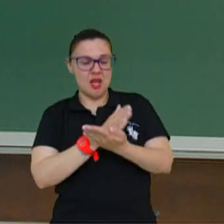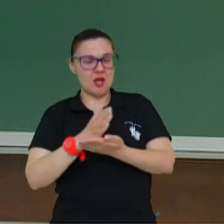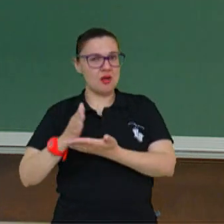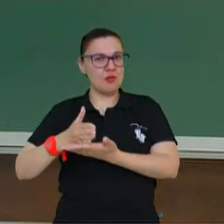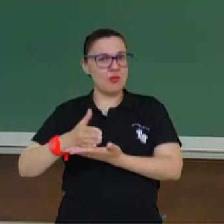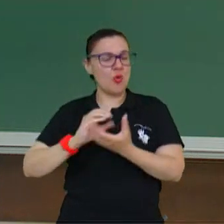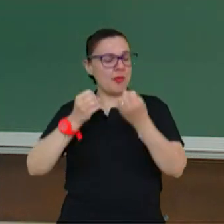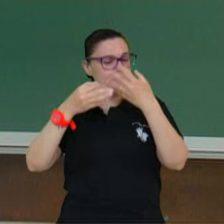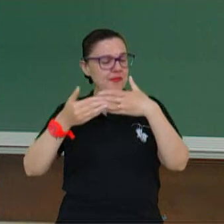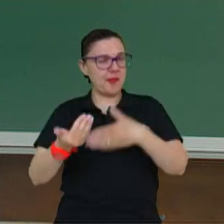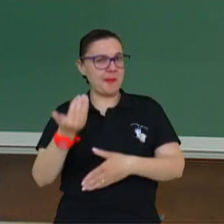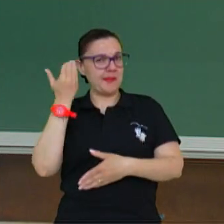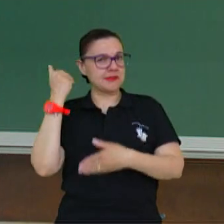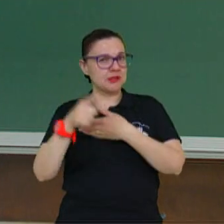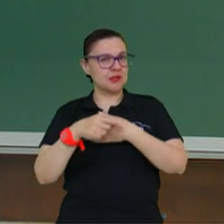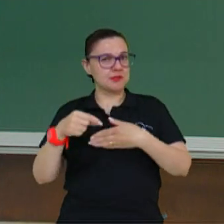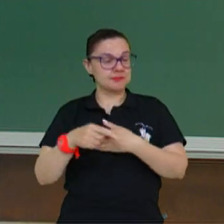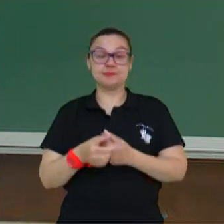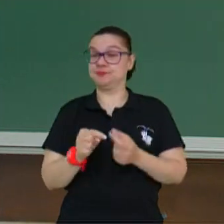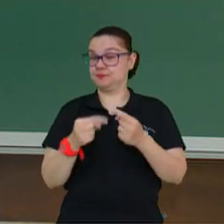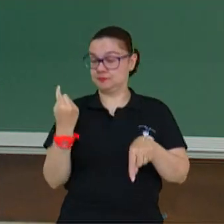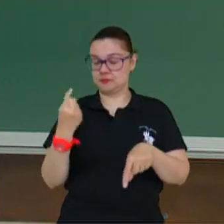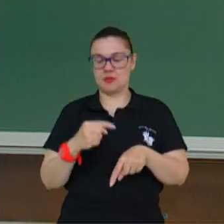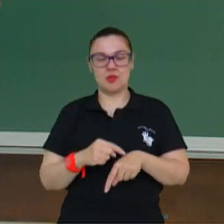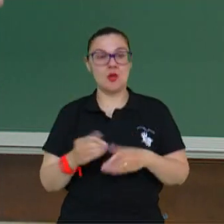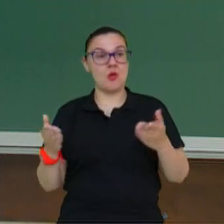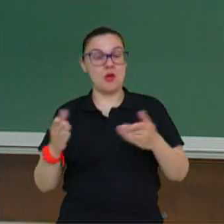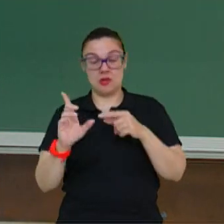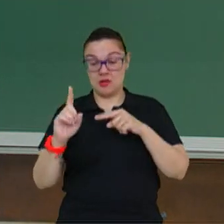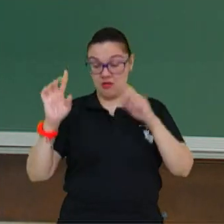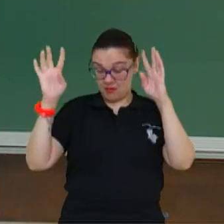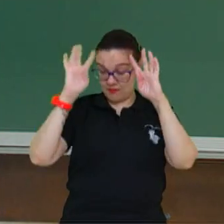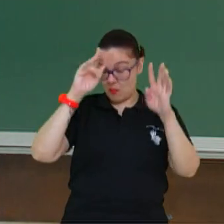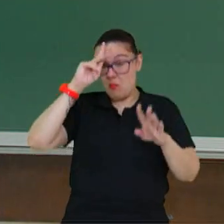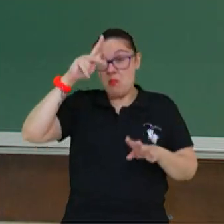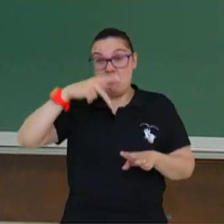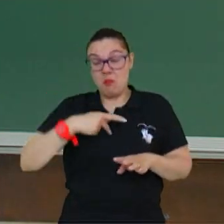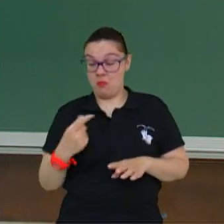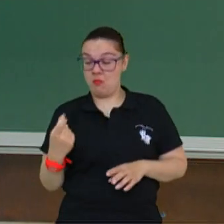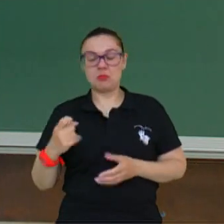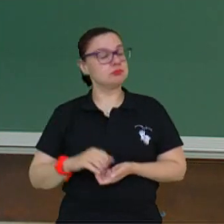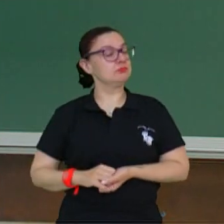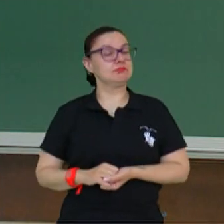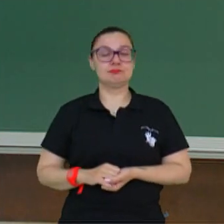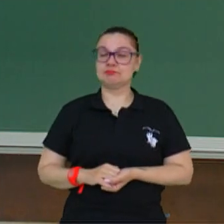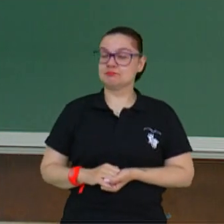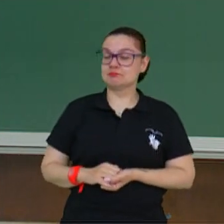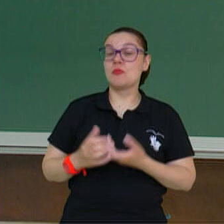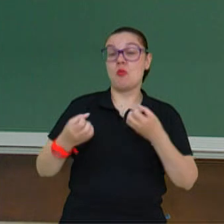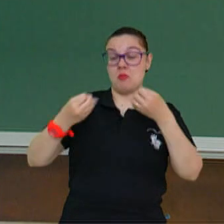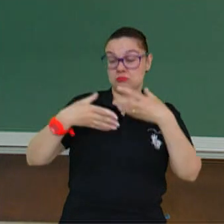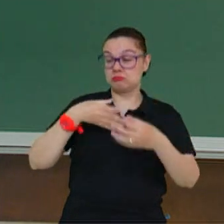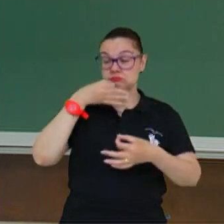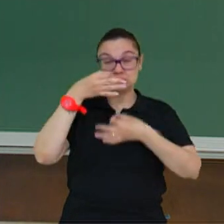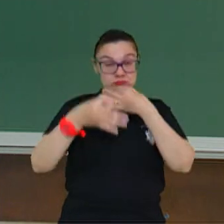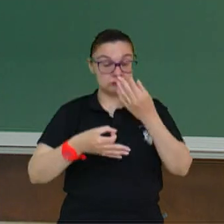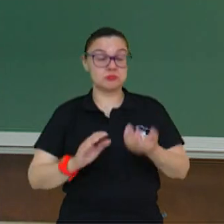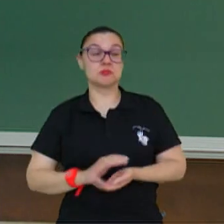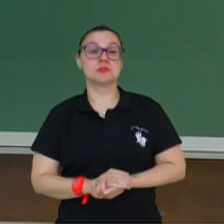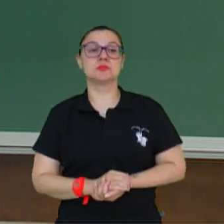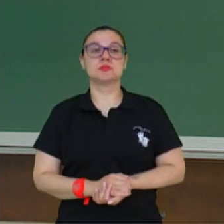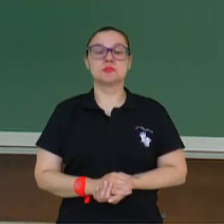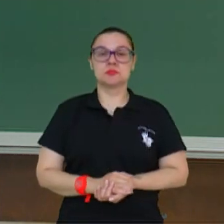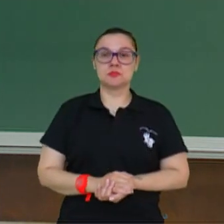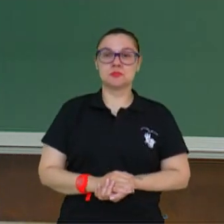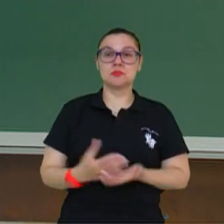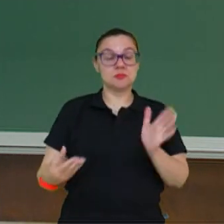vai retratar o passado? A ausência de reflexões de cunho pessoal? Não, às vezes existem crônicas que são argumentativas, críticas,